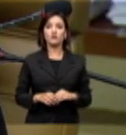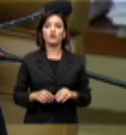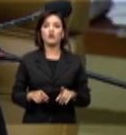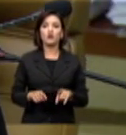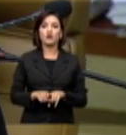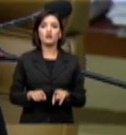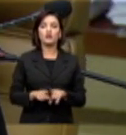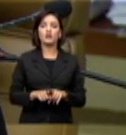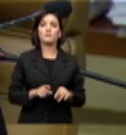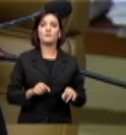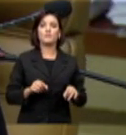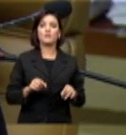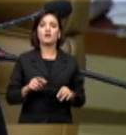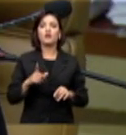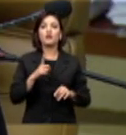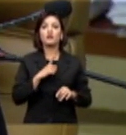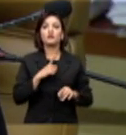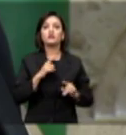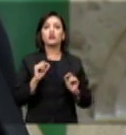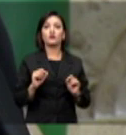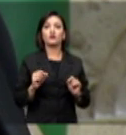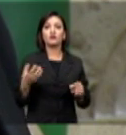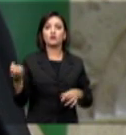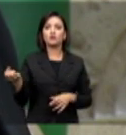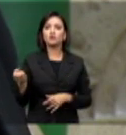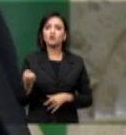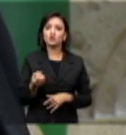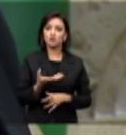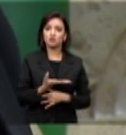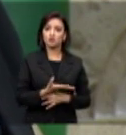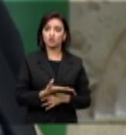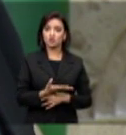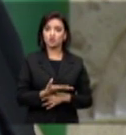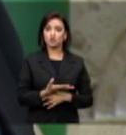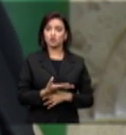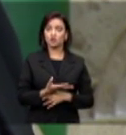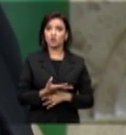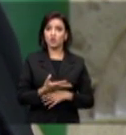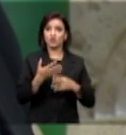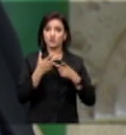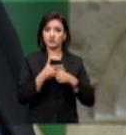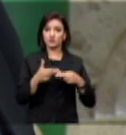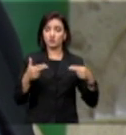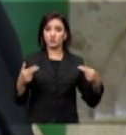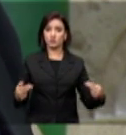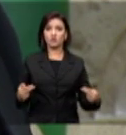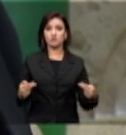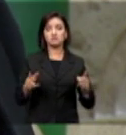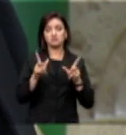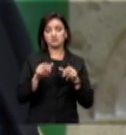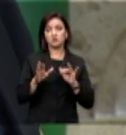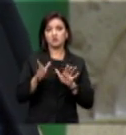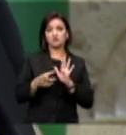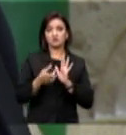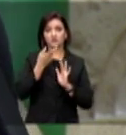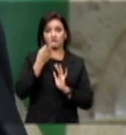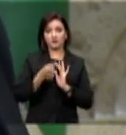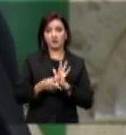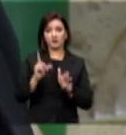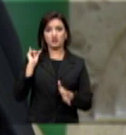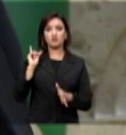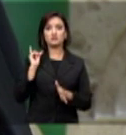temos uma nova abordagem feita a partir dos fatos novos que transmiti a Vossas Excelências, em